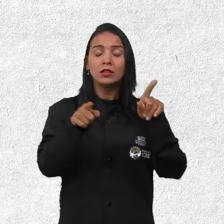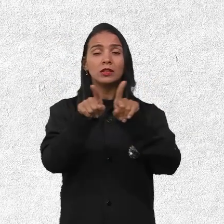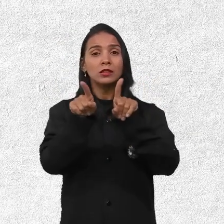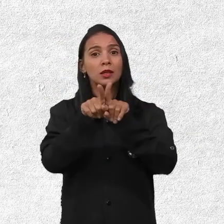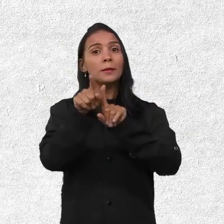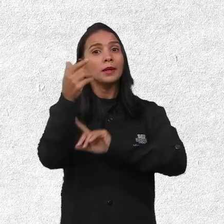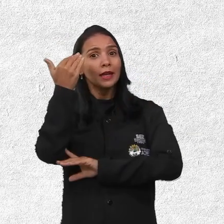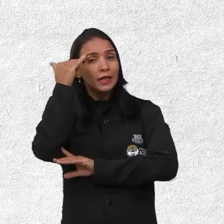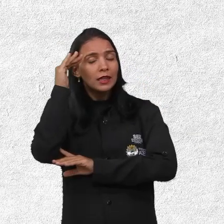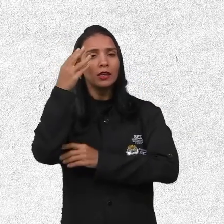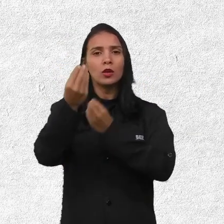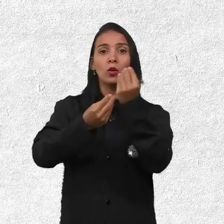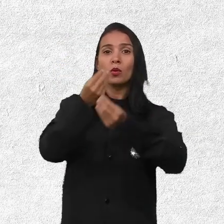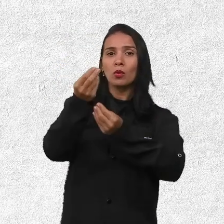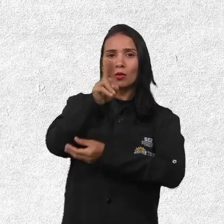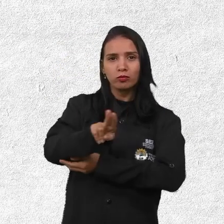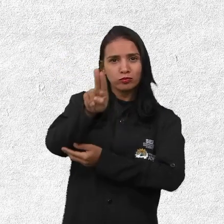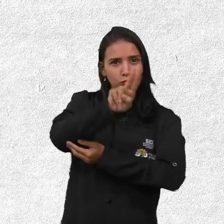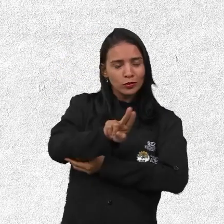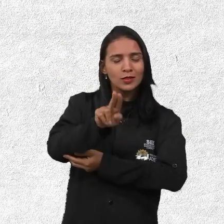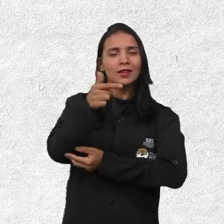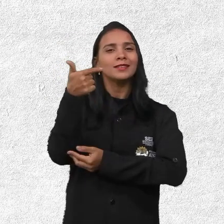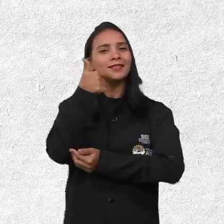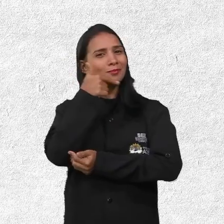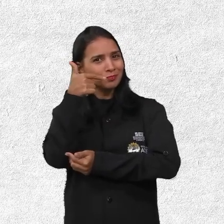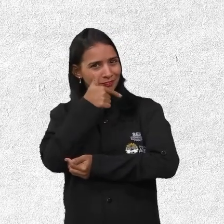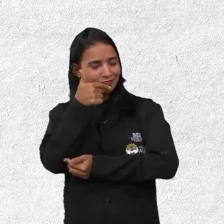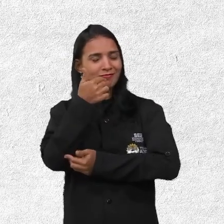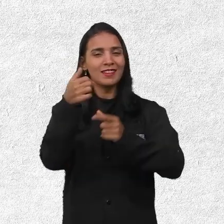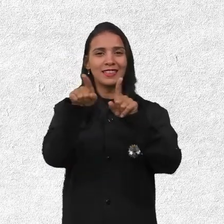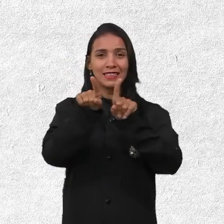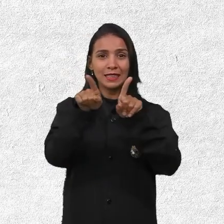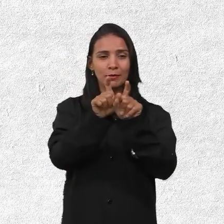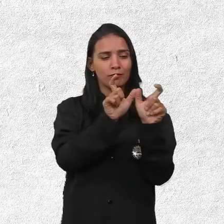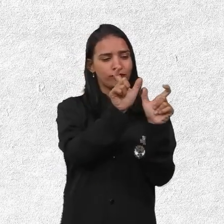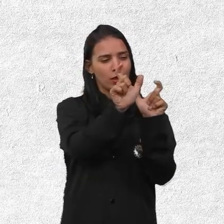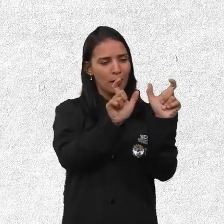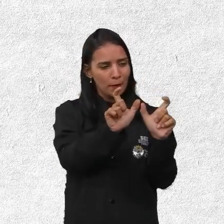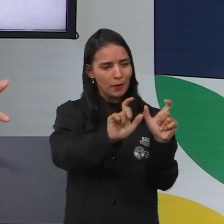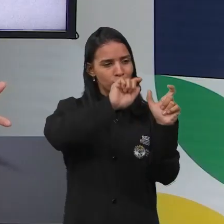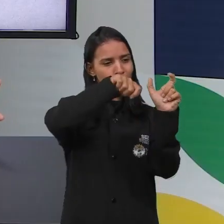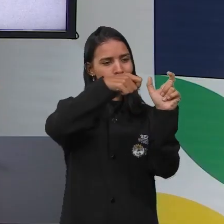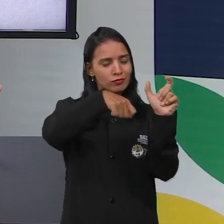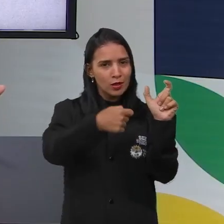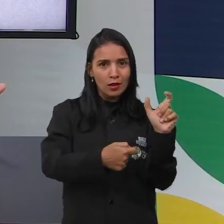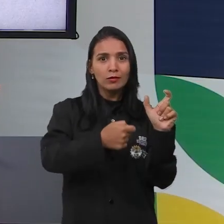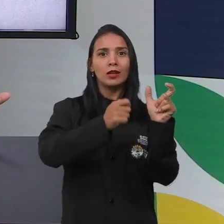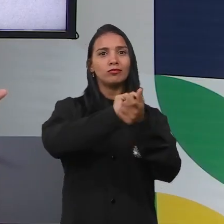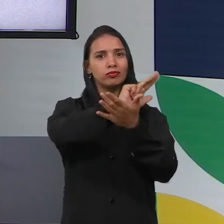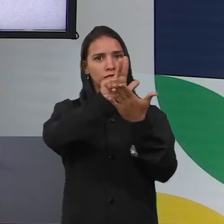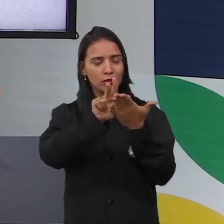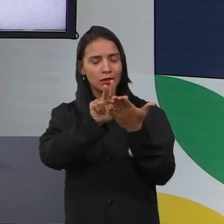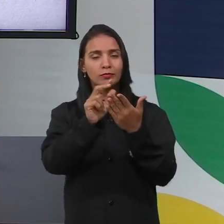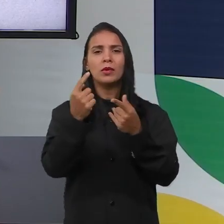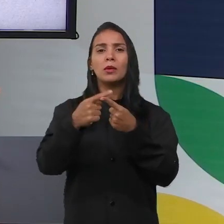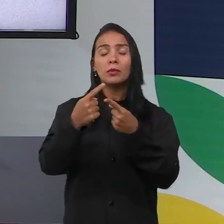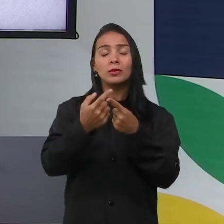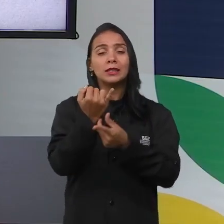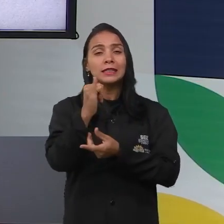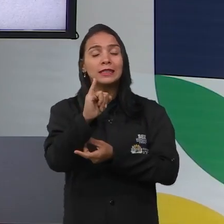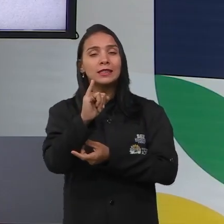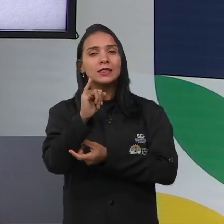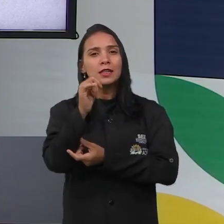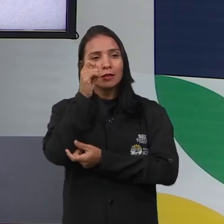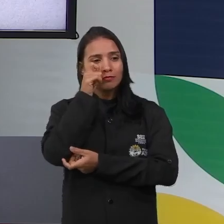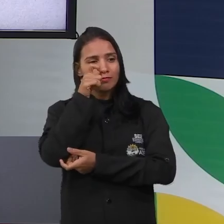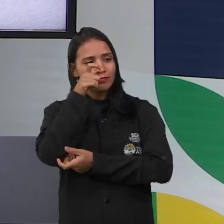também vão reconhecer múltiplos sentidos nas palavras e expressões. Por quê? Uma vez que nós